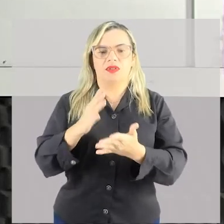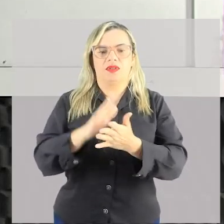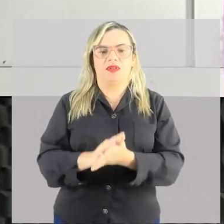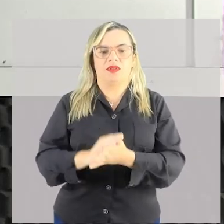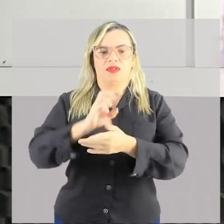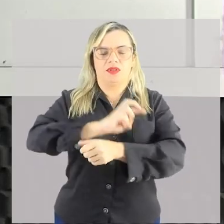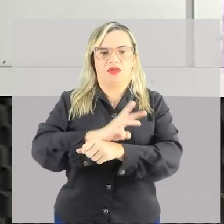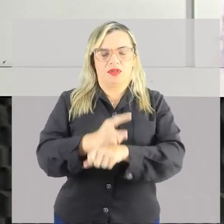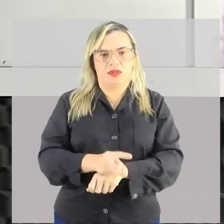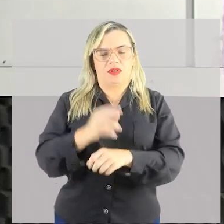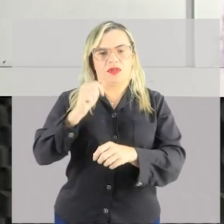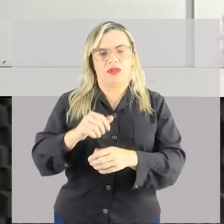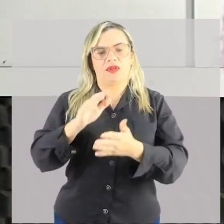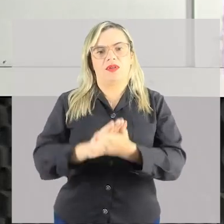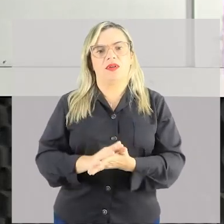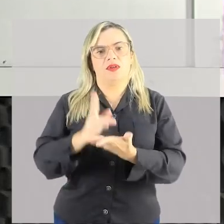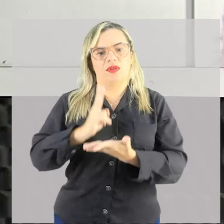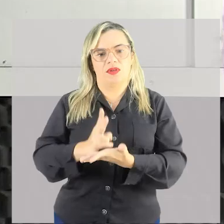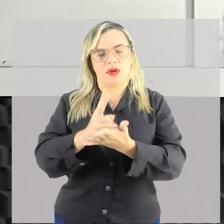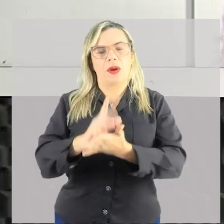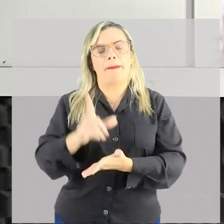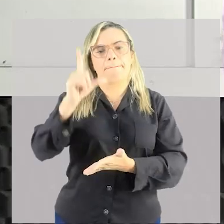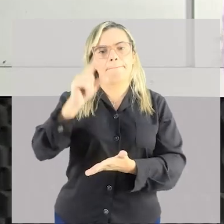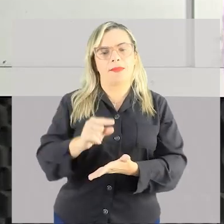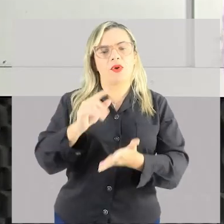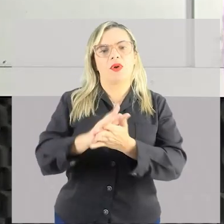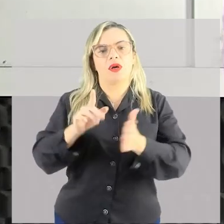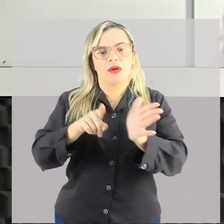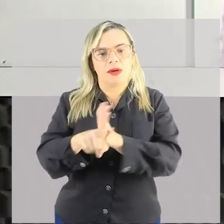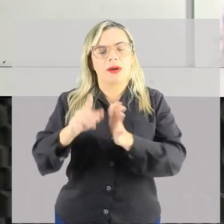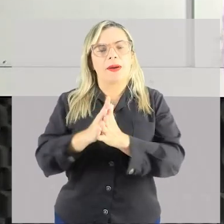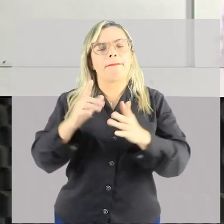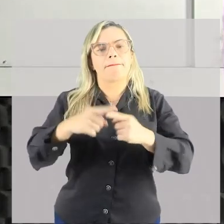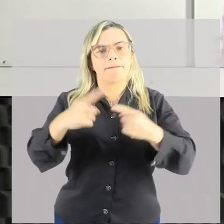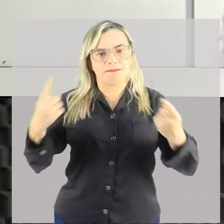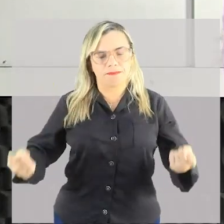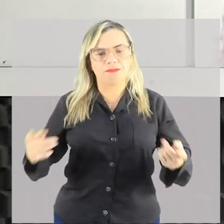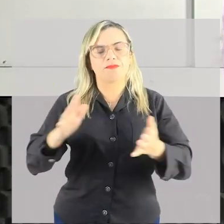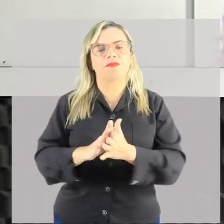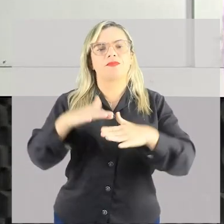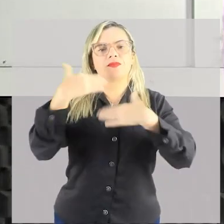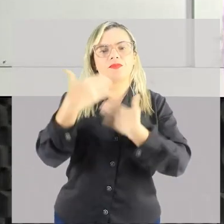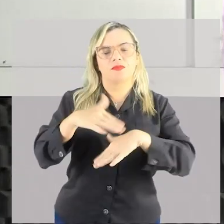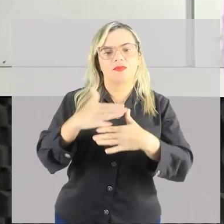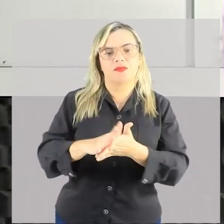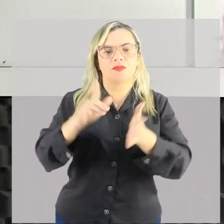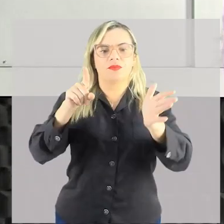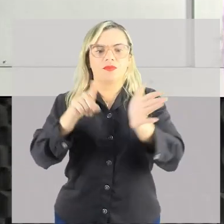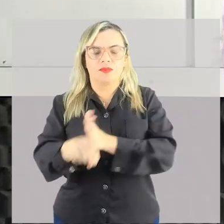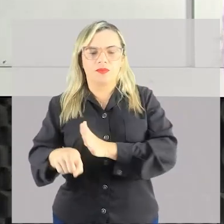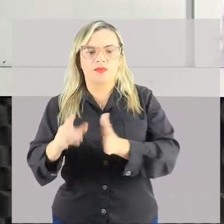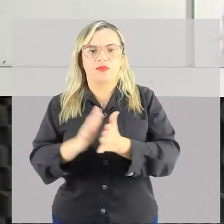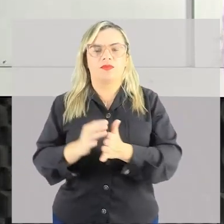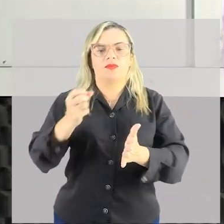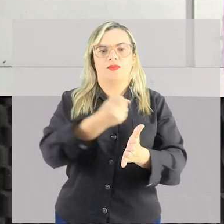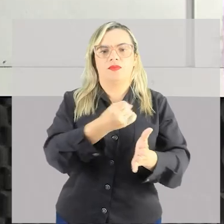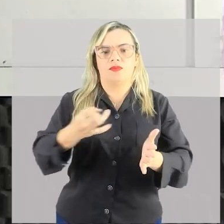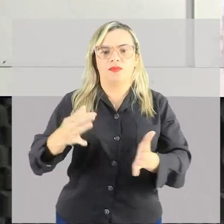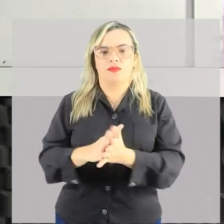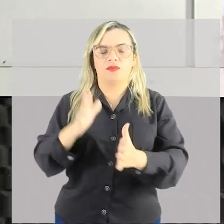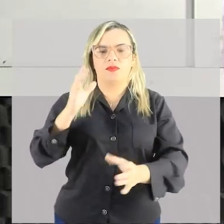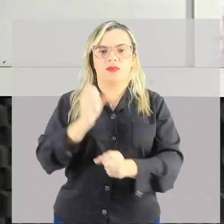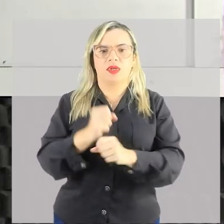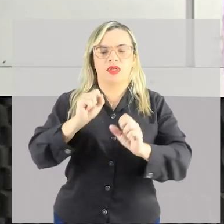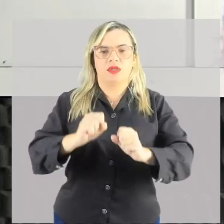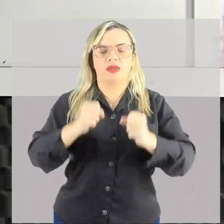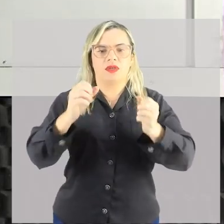Ima também costuma apesar de ser poucas questões mas também costuma trazer nas suas edições questões de probabilidade Pode